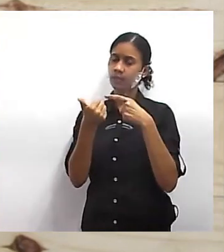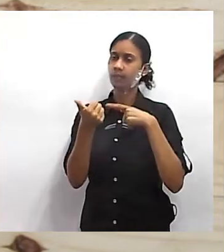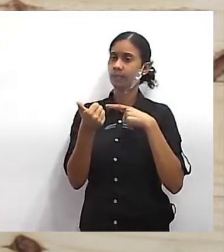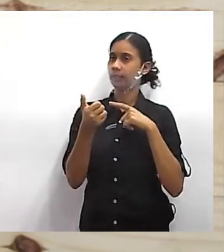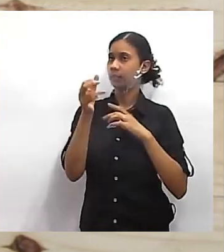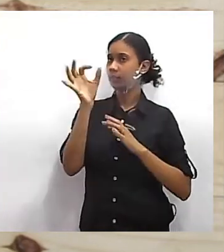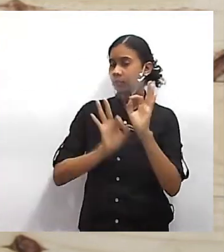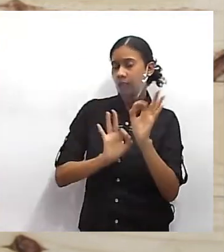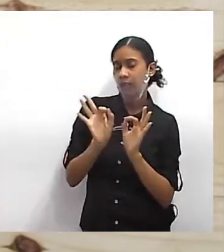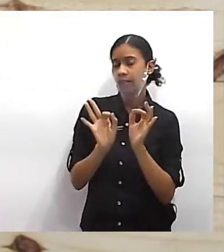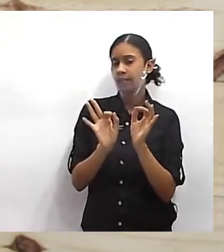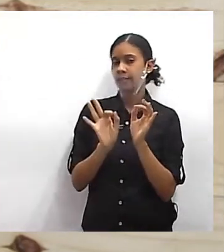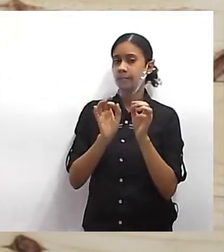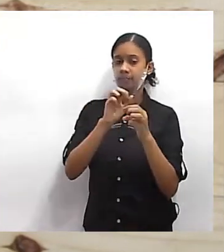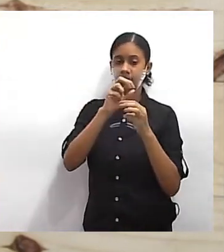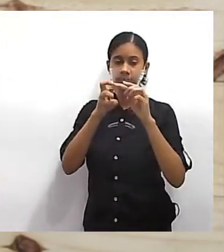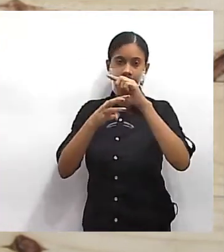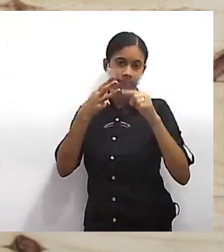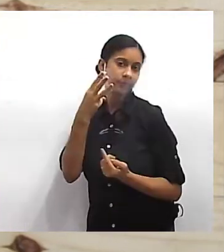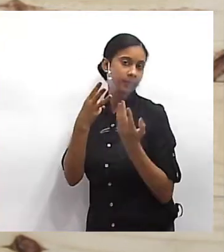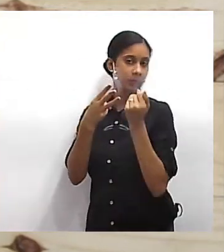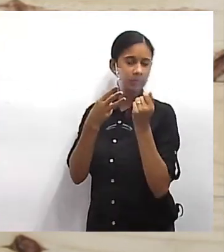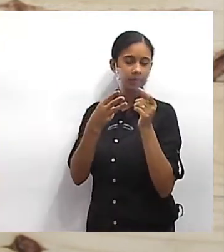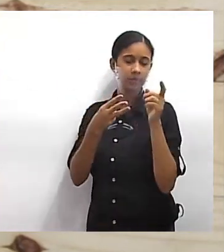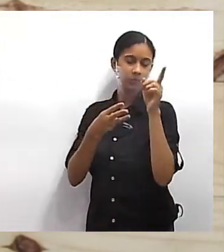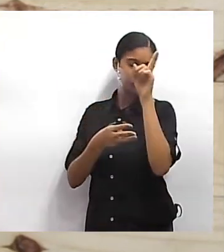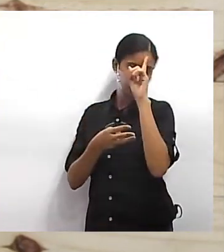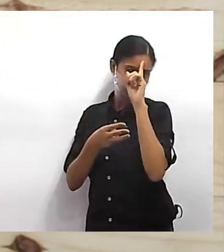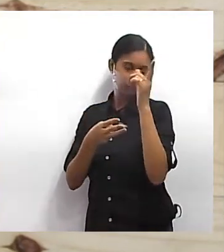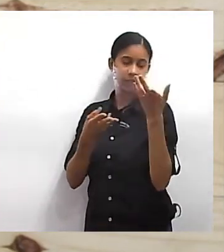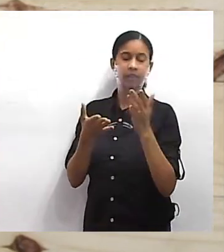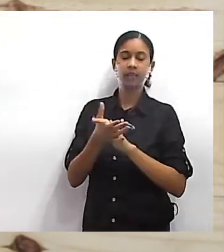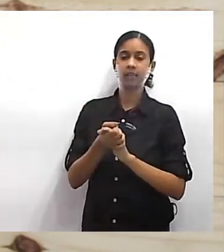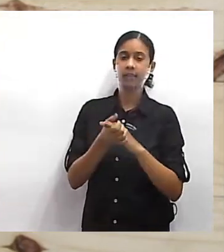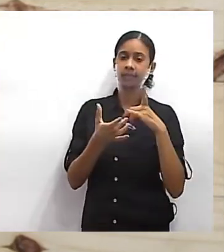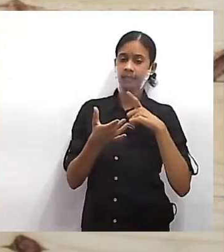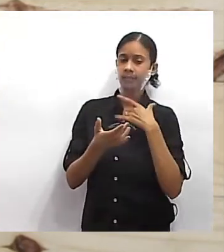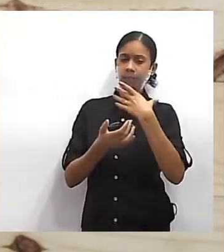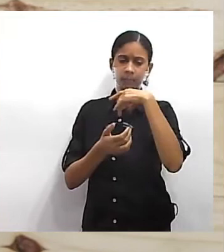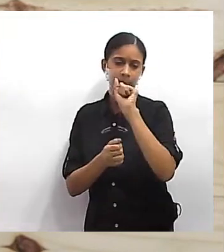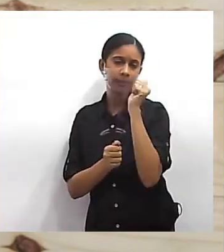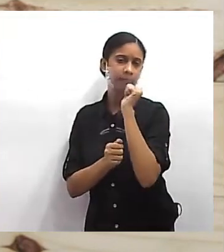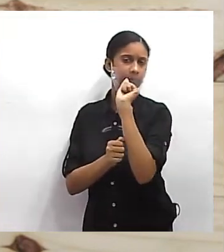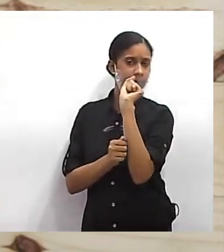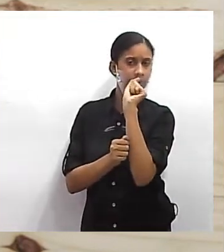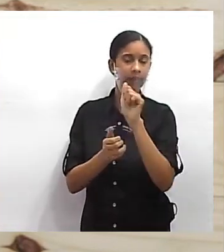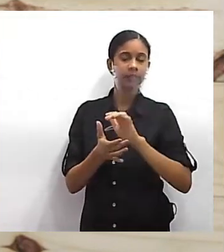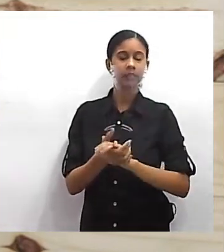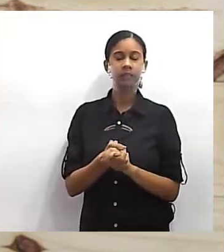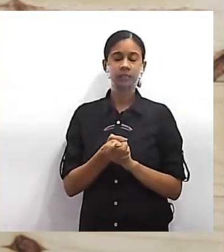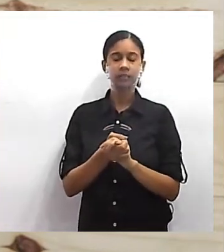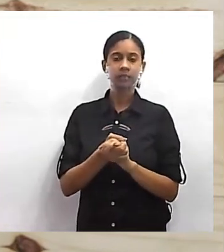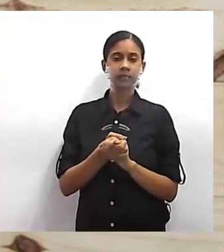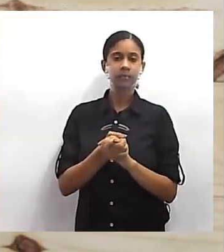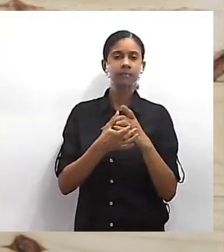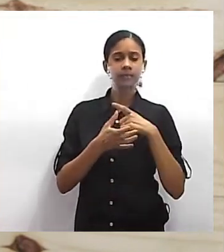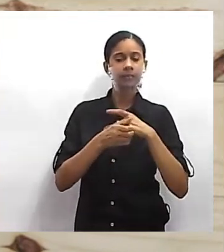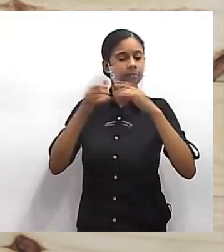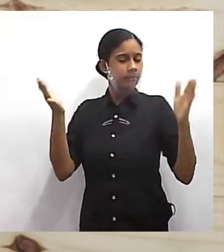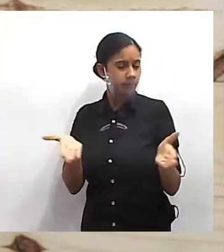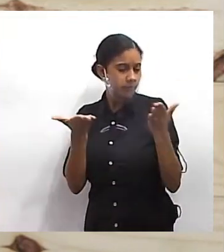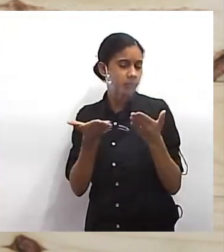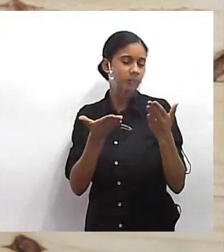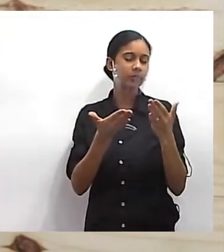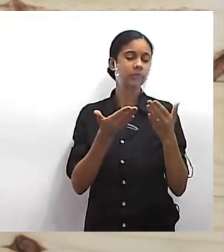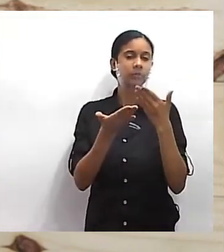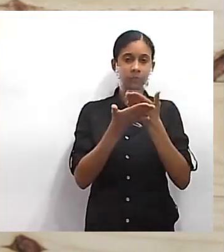três refeições garantidas diariamente, não é? Que tem pais que tem pais que incentivam o estudo,